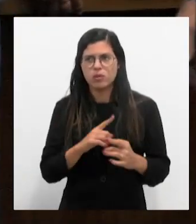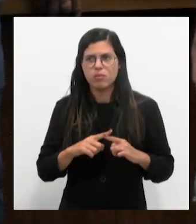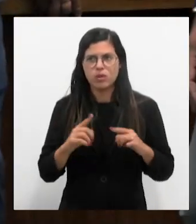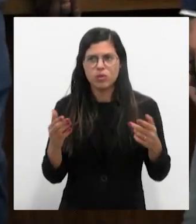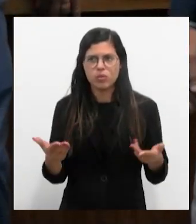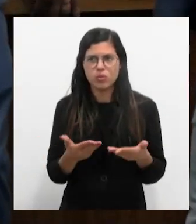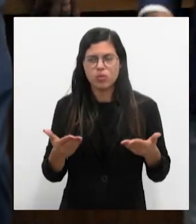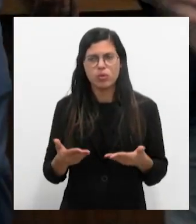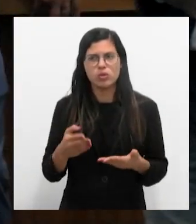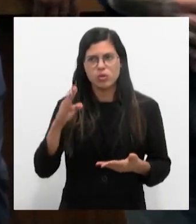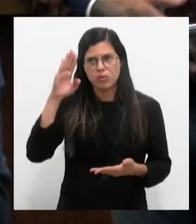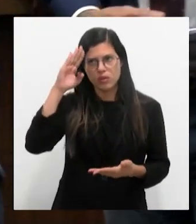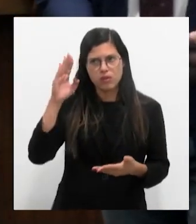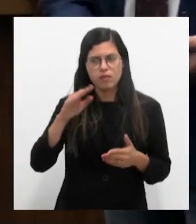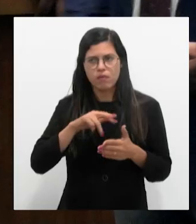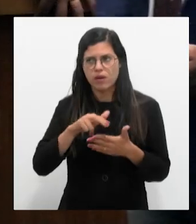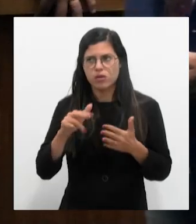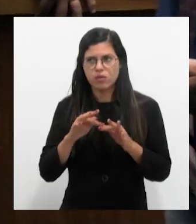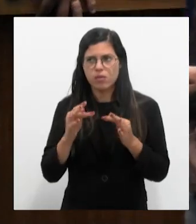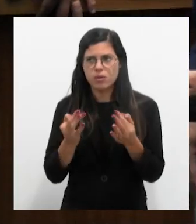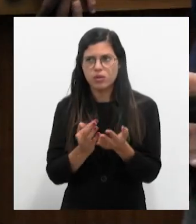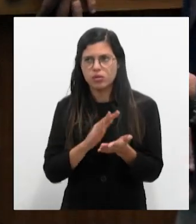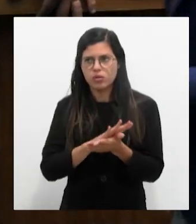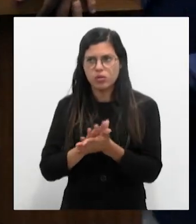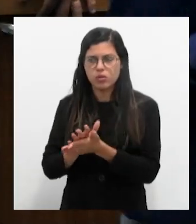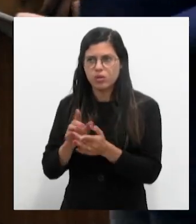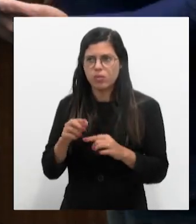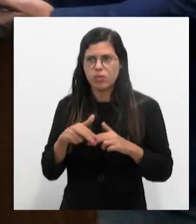que está em alta, diversas famílias sendo destruídas por conta do